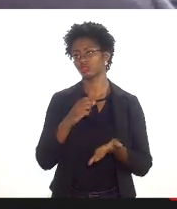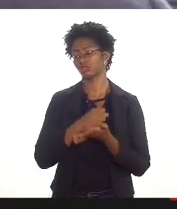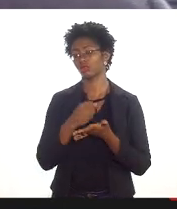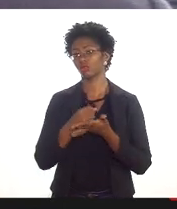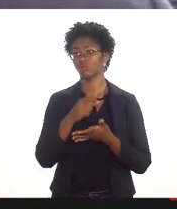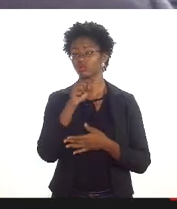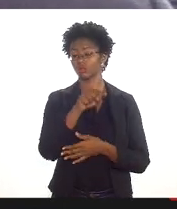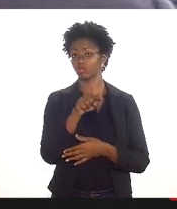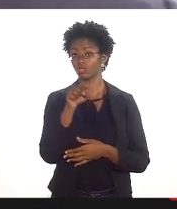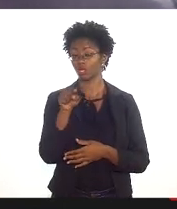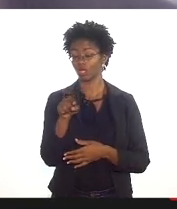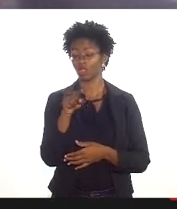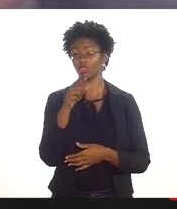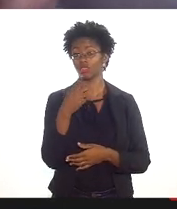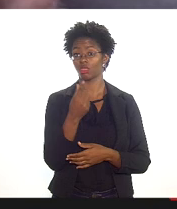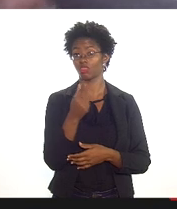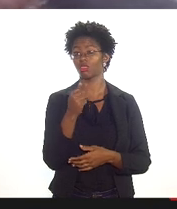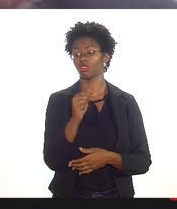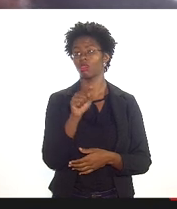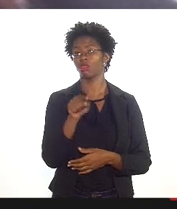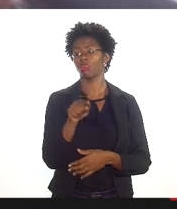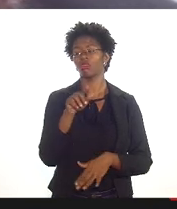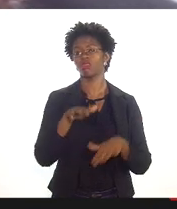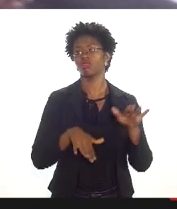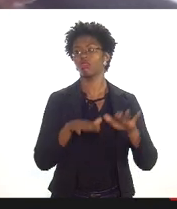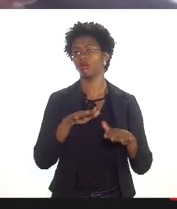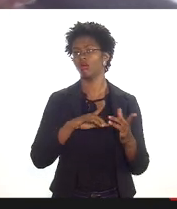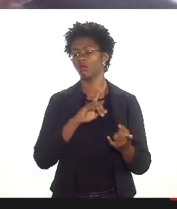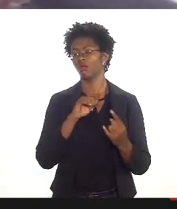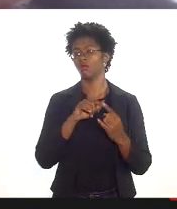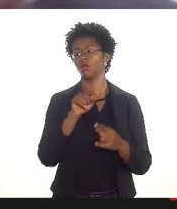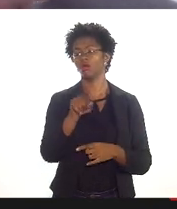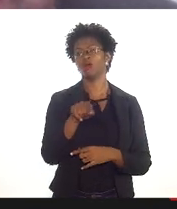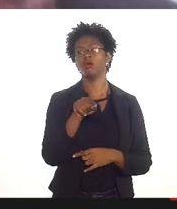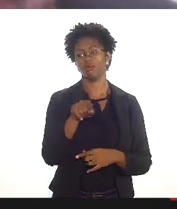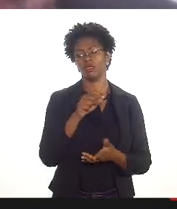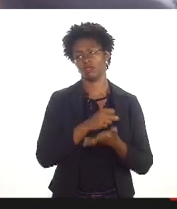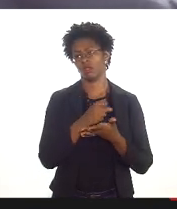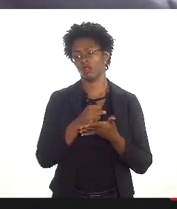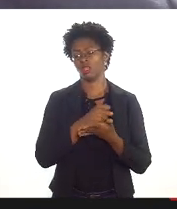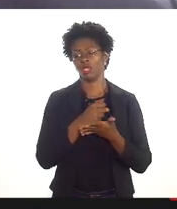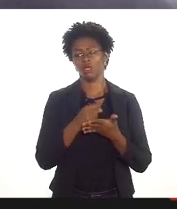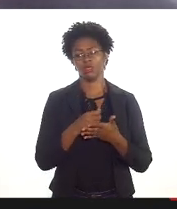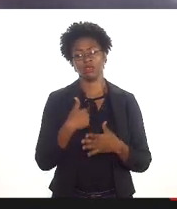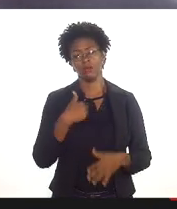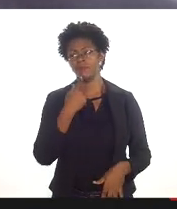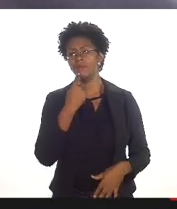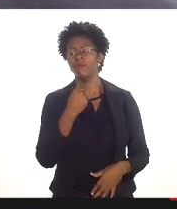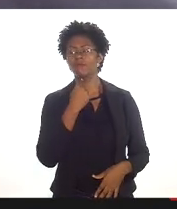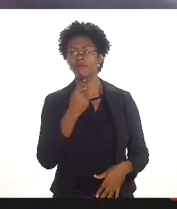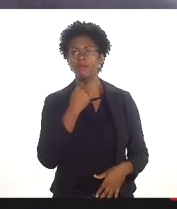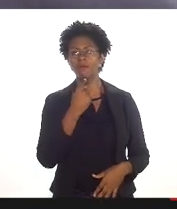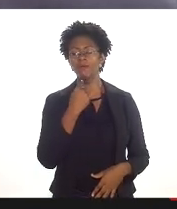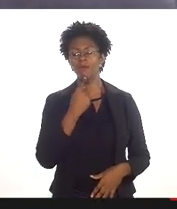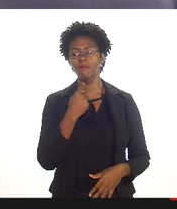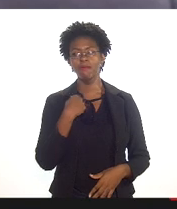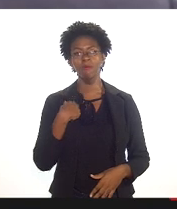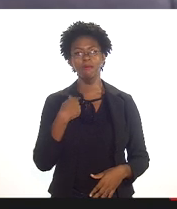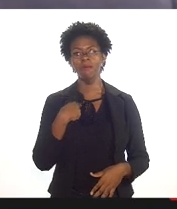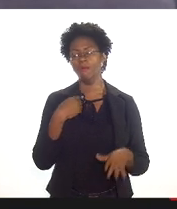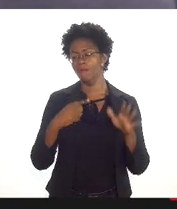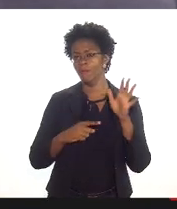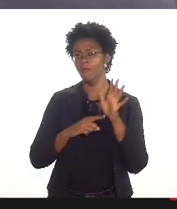esse valor, possa ter sido objeto desse contrato. Então, é uma dúvida, e eu levanto exatamente fazendo